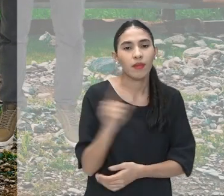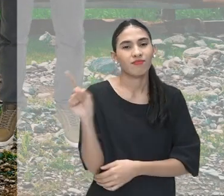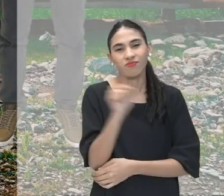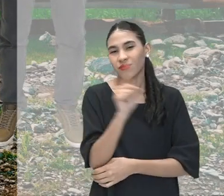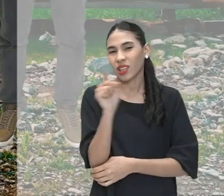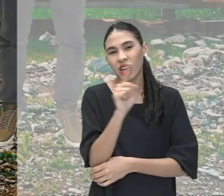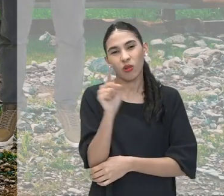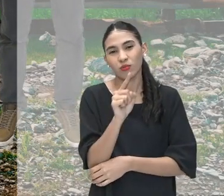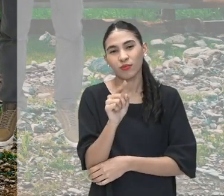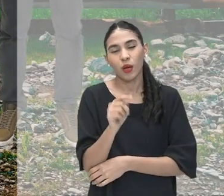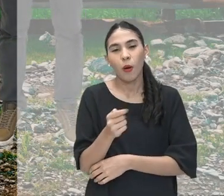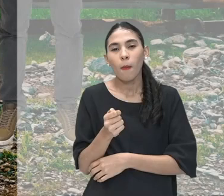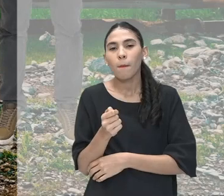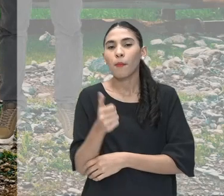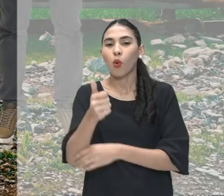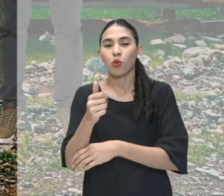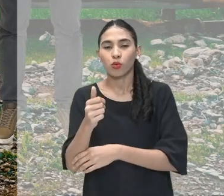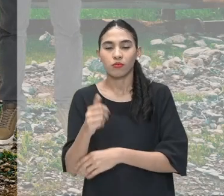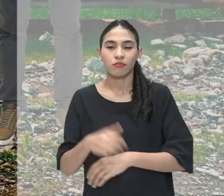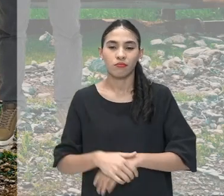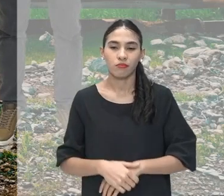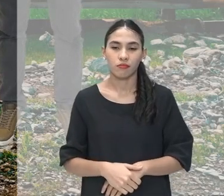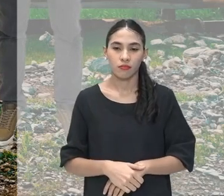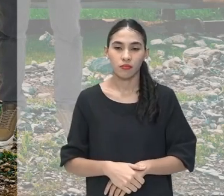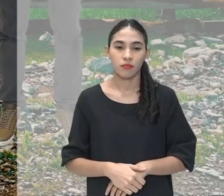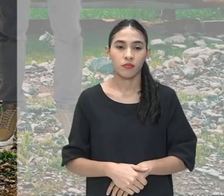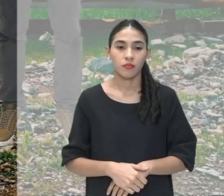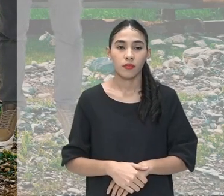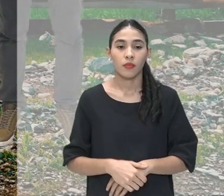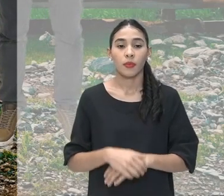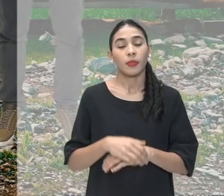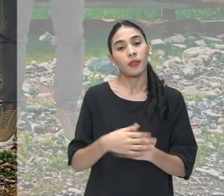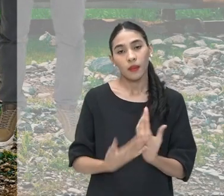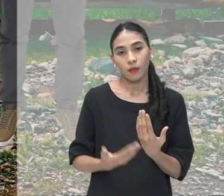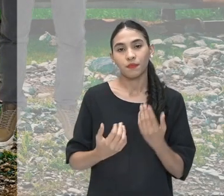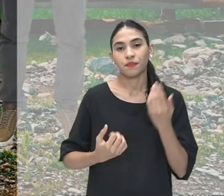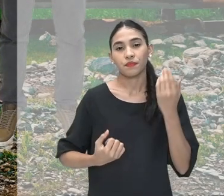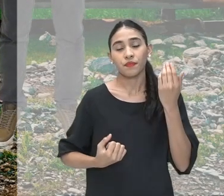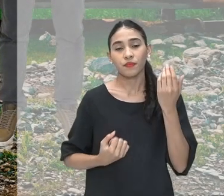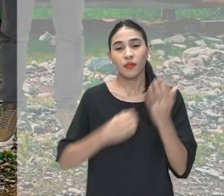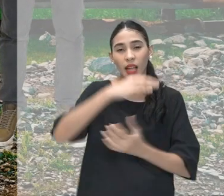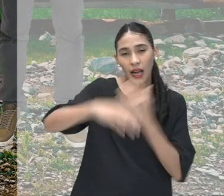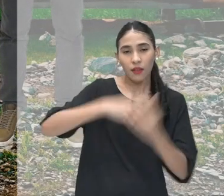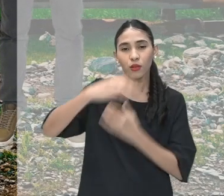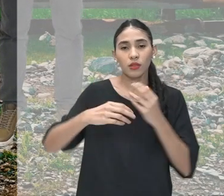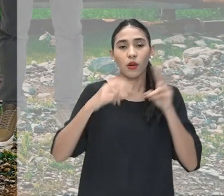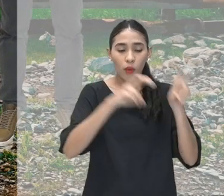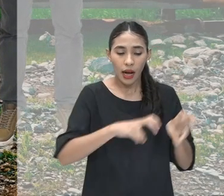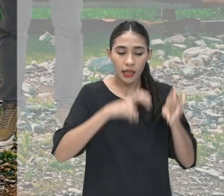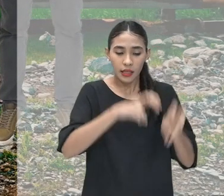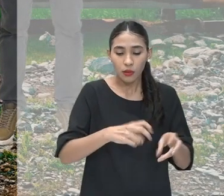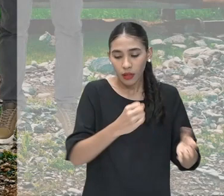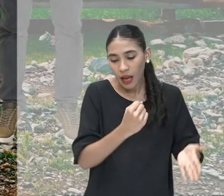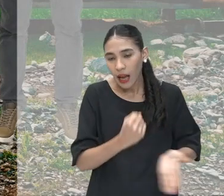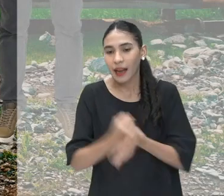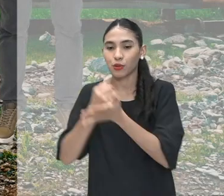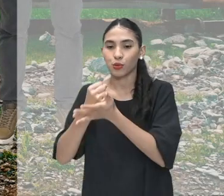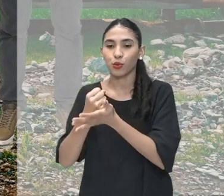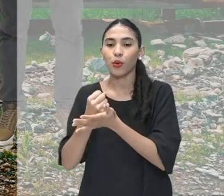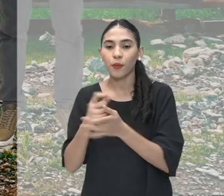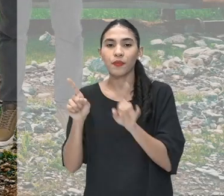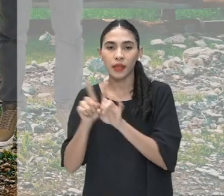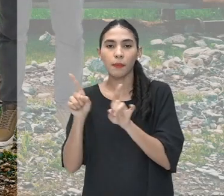aí na miséria, né? A Revolução Agrícola ajudou a Revolução Industrial da seguinte forma.